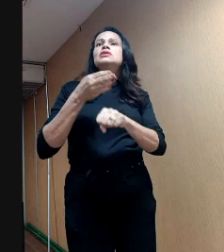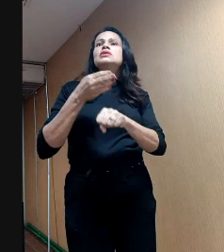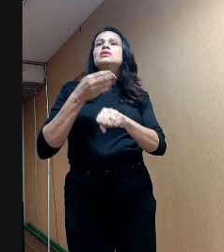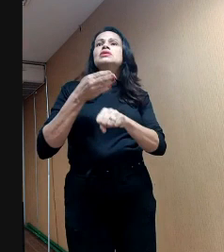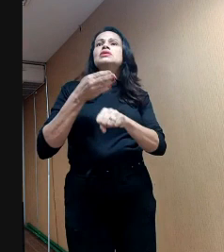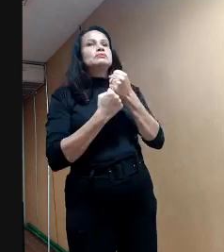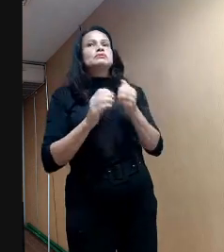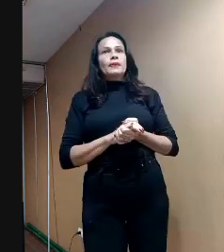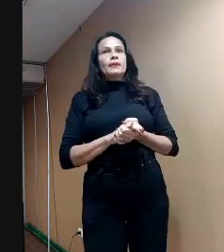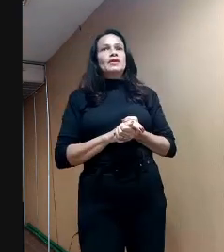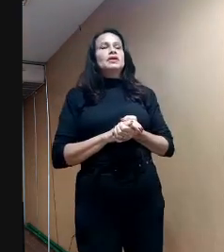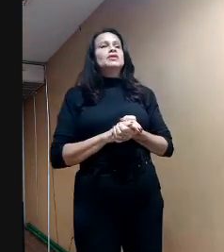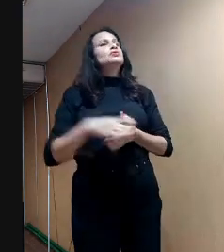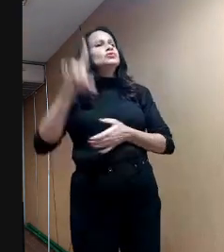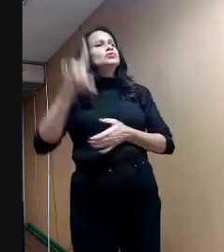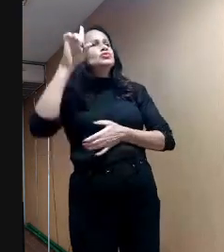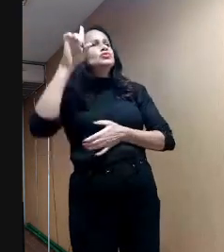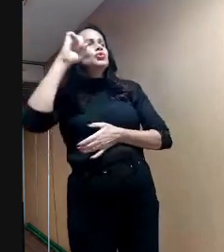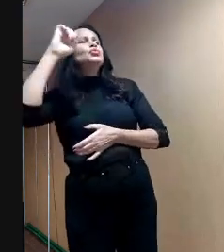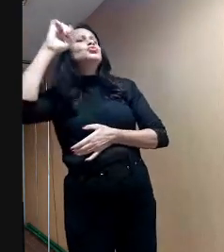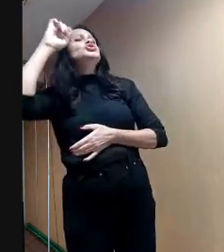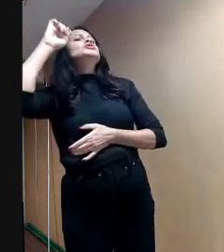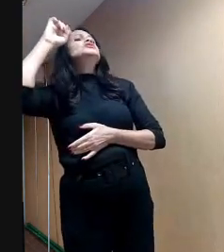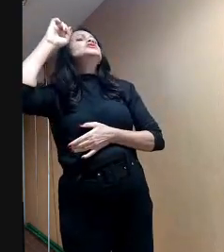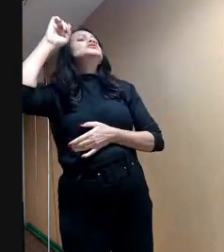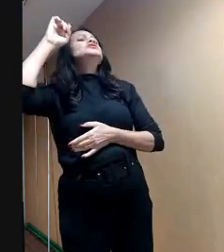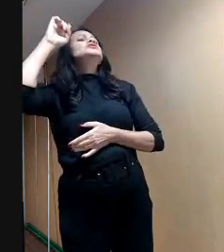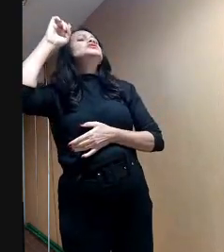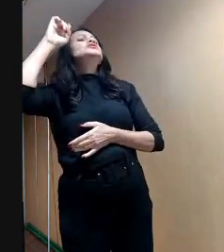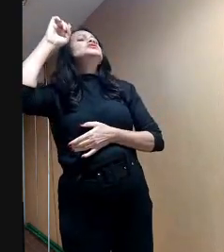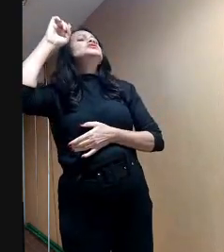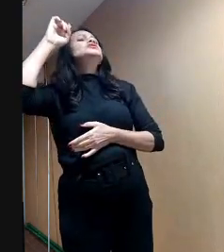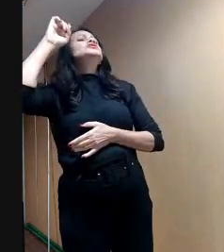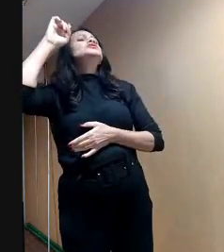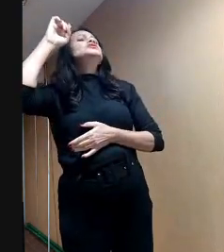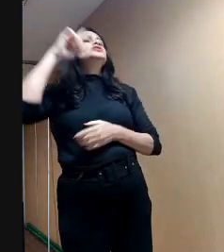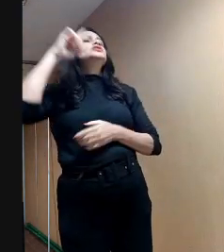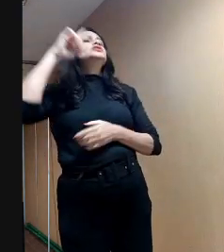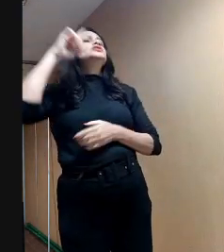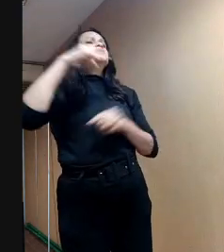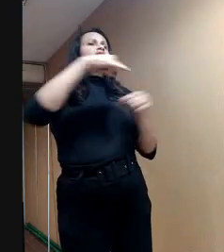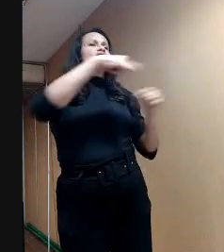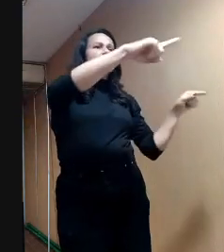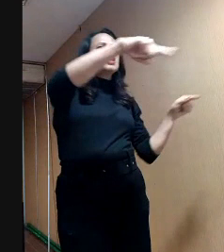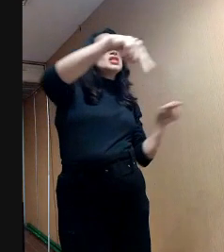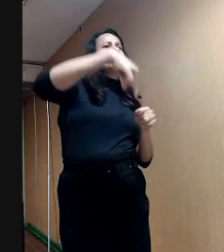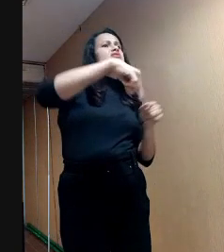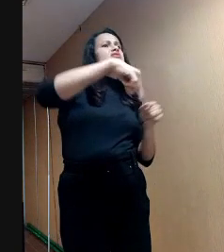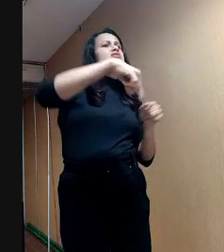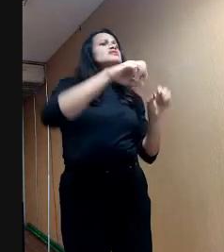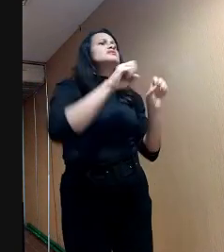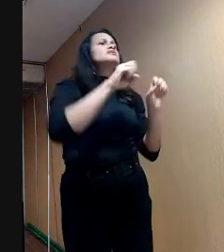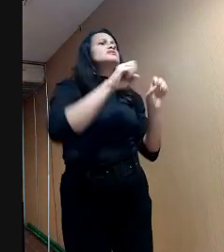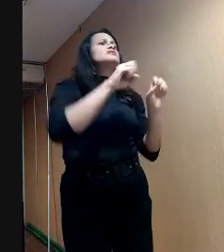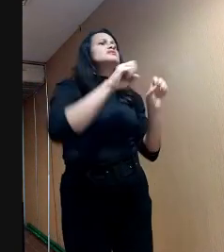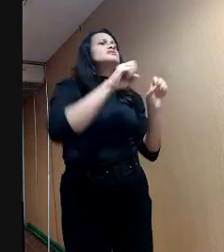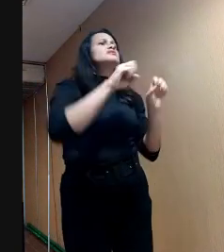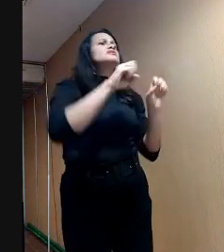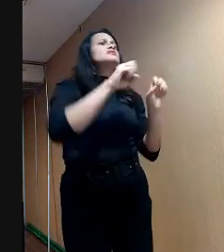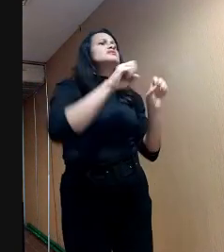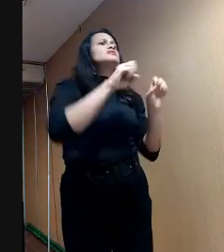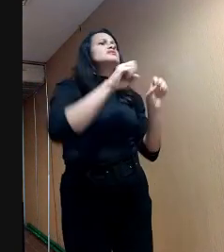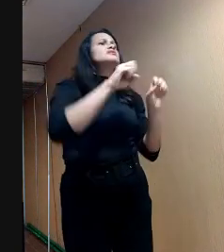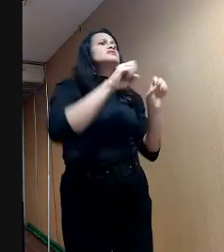no seu dia a dia, né, na sala de aula, nas orientações, mas de também promoverem eventos como esse, né, dedicar seu tempo, né,